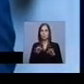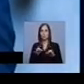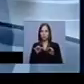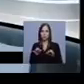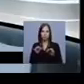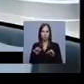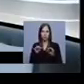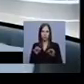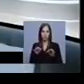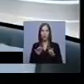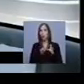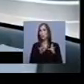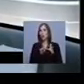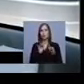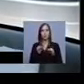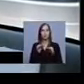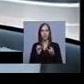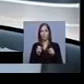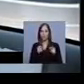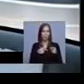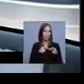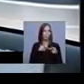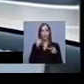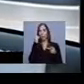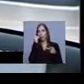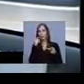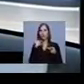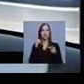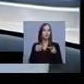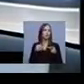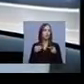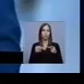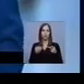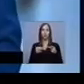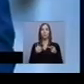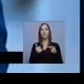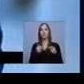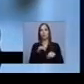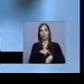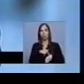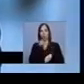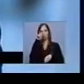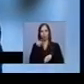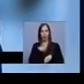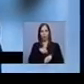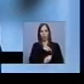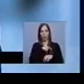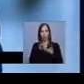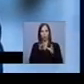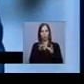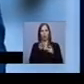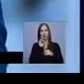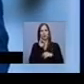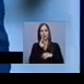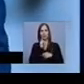desconectado romano exatamente mesmo imóvel há 24 horas por dia nós temos como está sendo engraçado porque nós olharmos um pouco o nosso